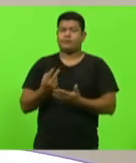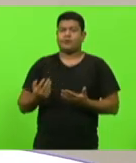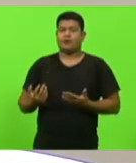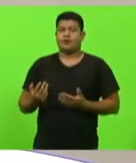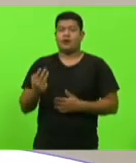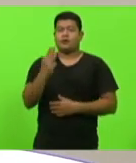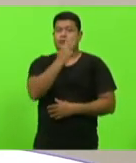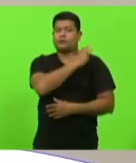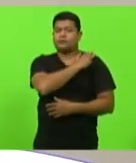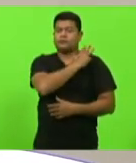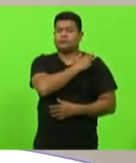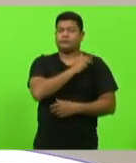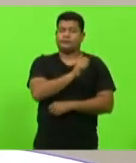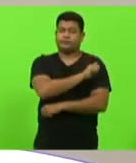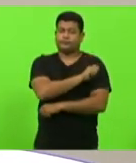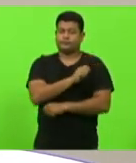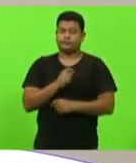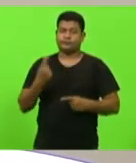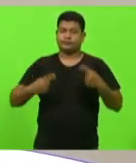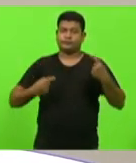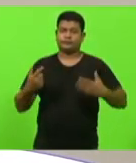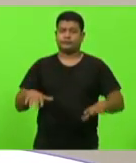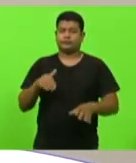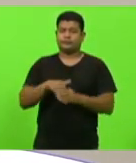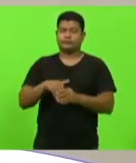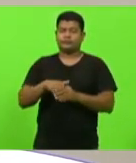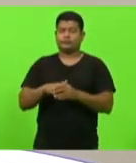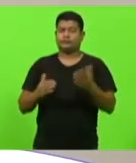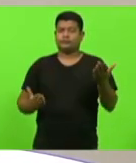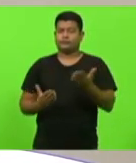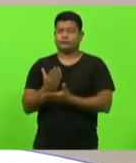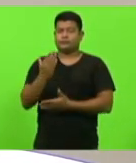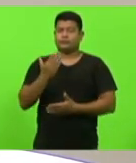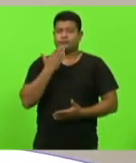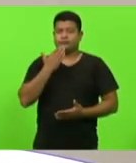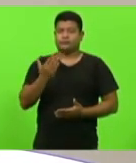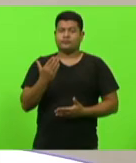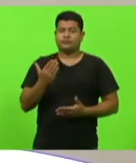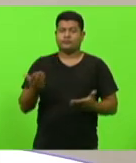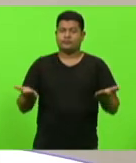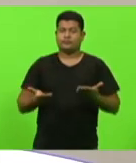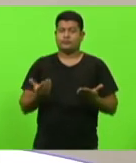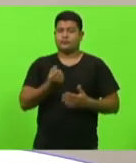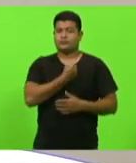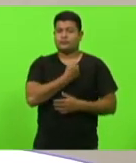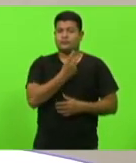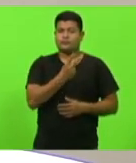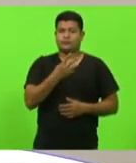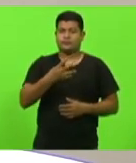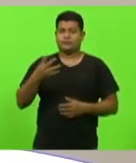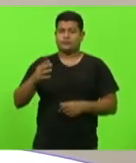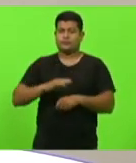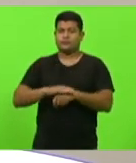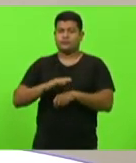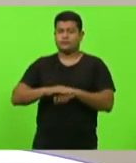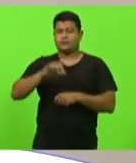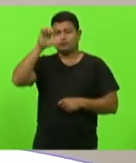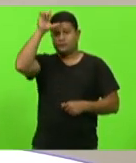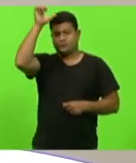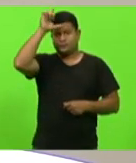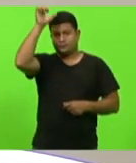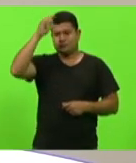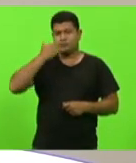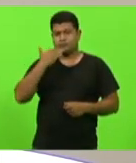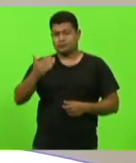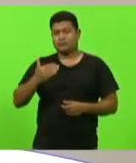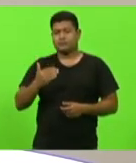queira discutir, em votação, aprovado. Requerimentos. Requerimento 244, da autoria do deputado Sargento Lima,